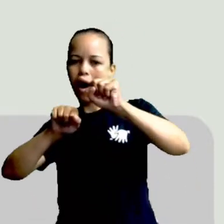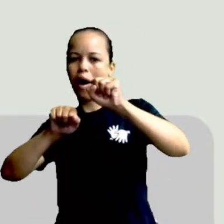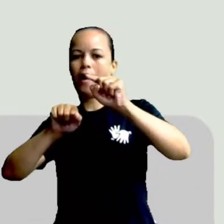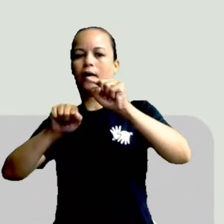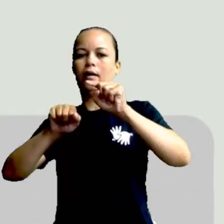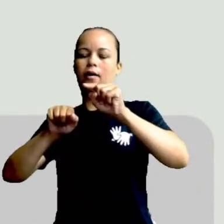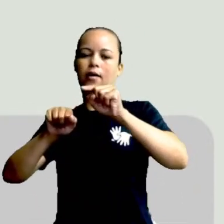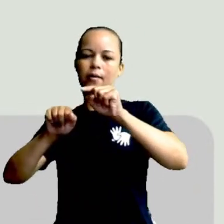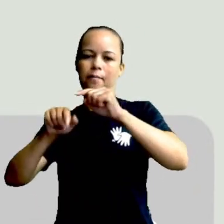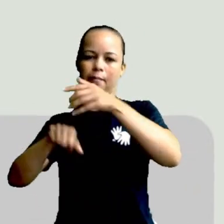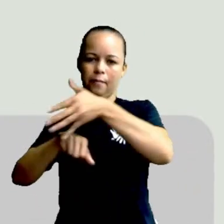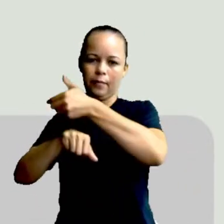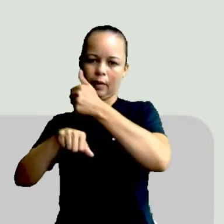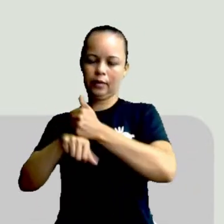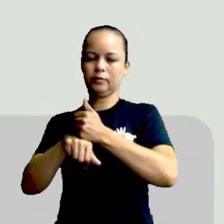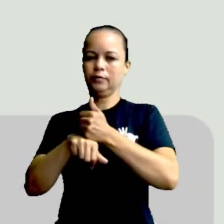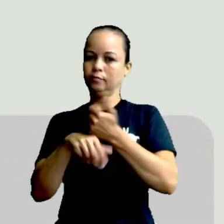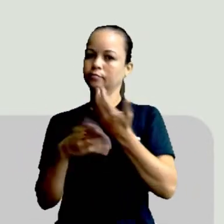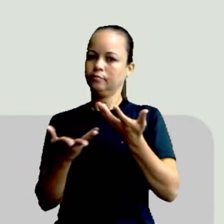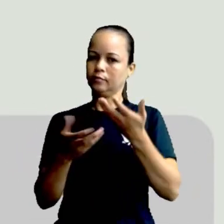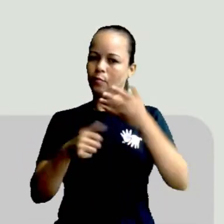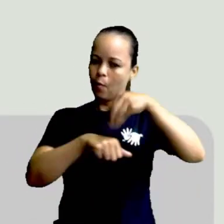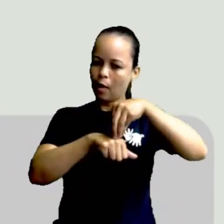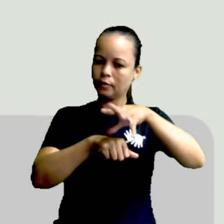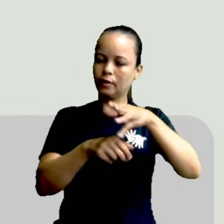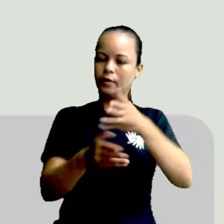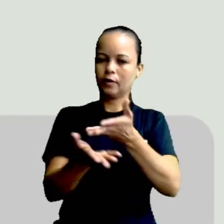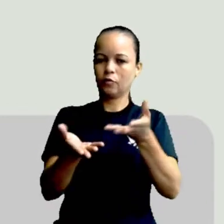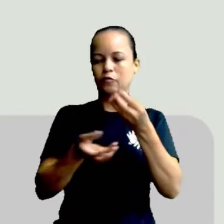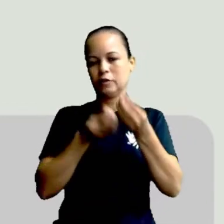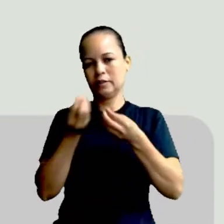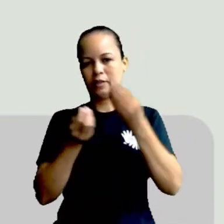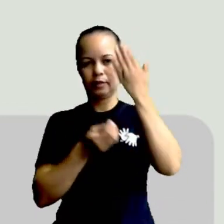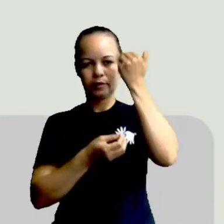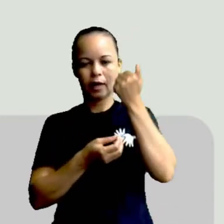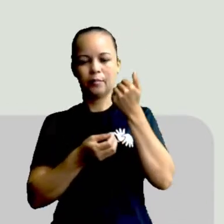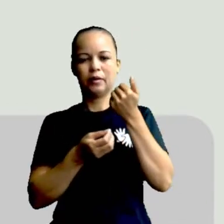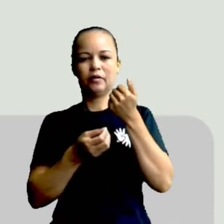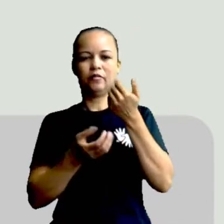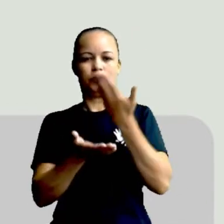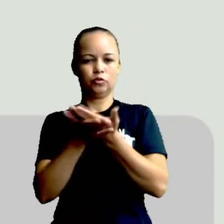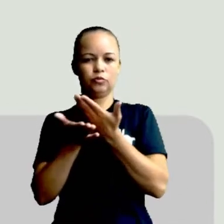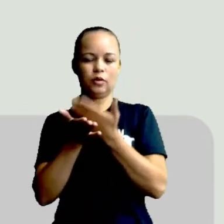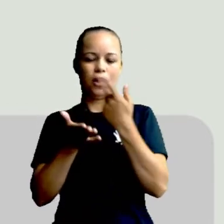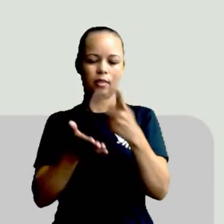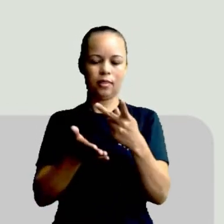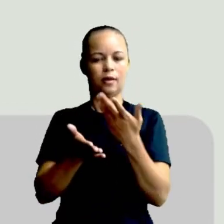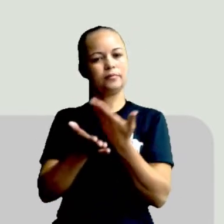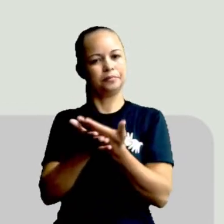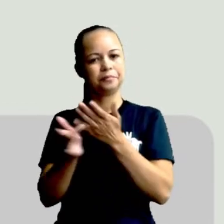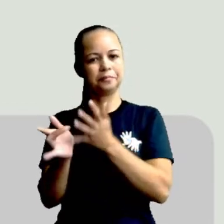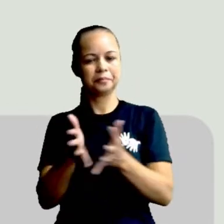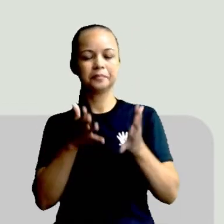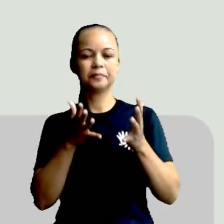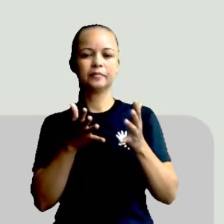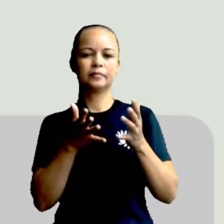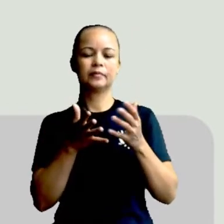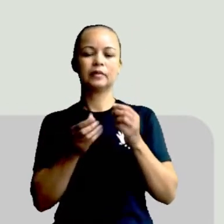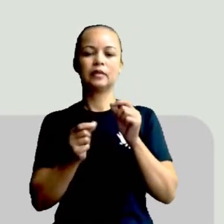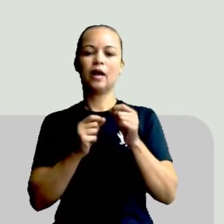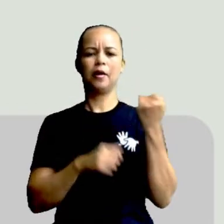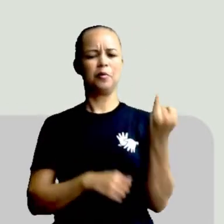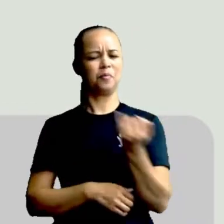para você já iniciar sabendo aí do que a gente vai tratar nessa aula para você fazer se usa aí com essa autonomia